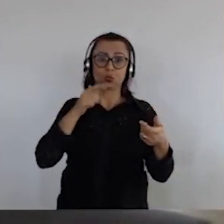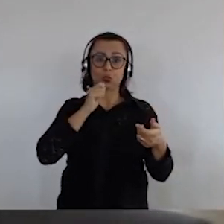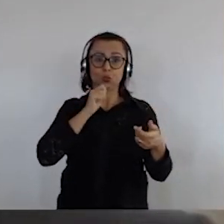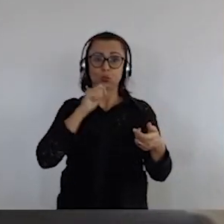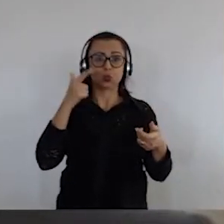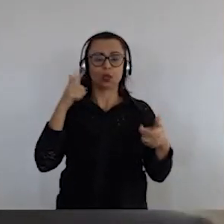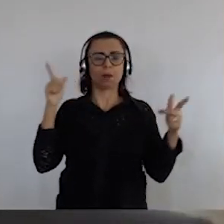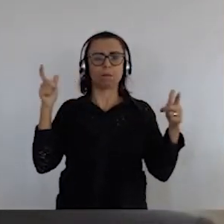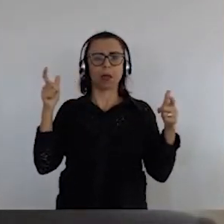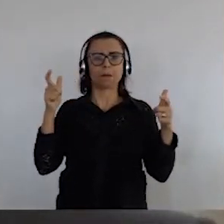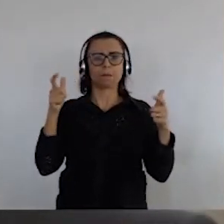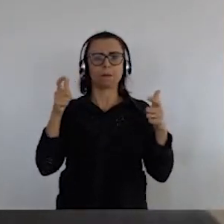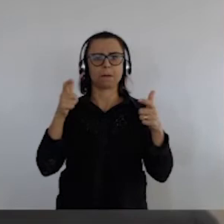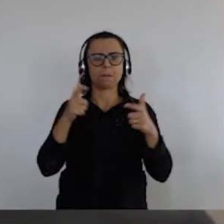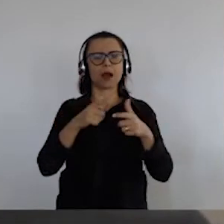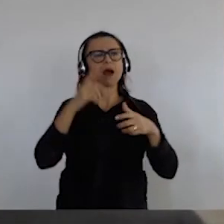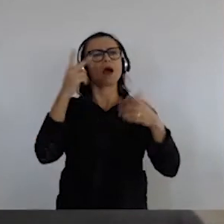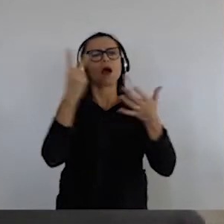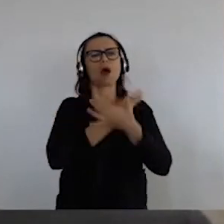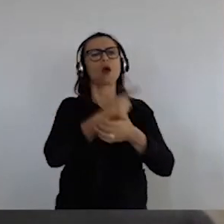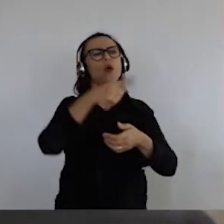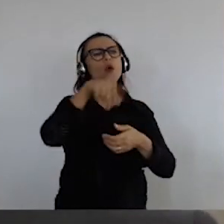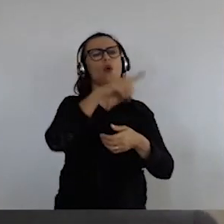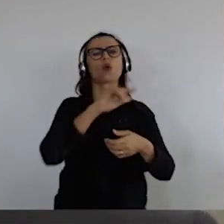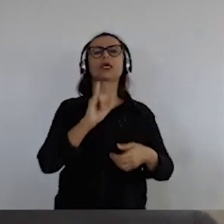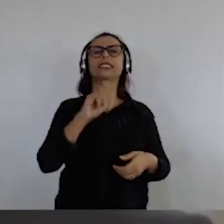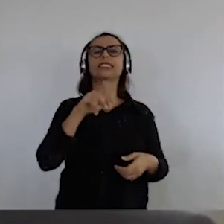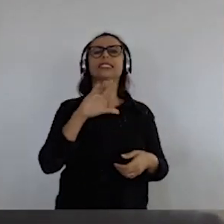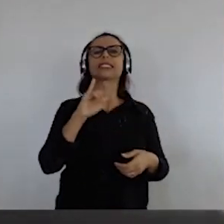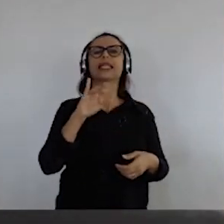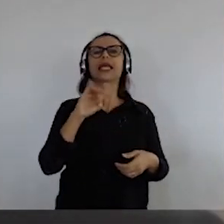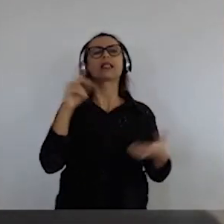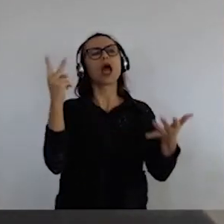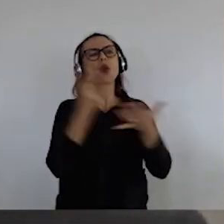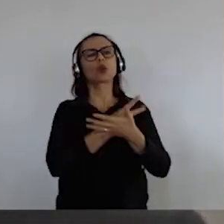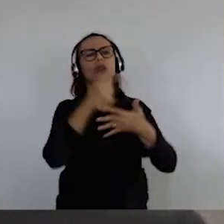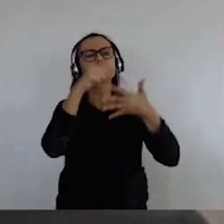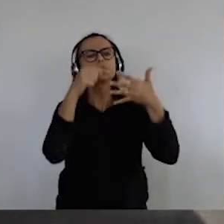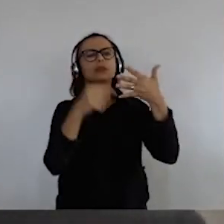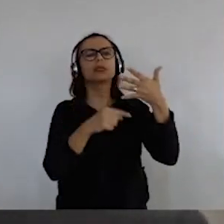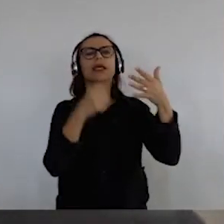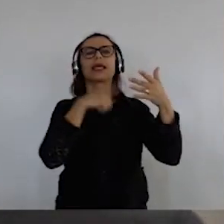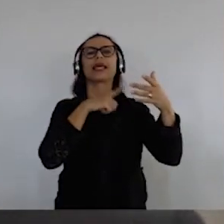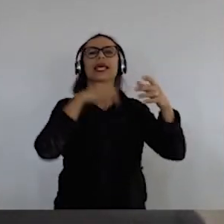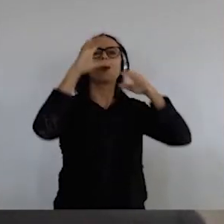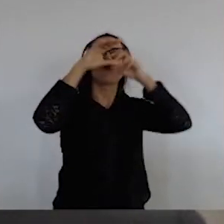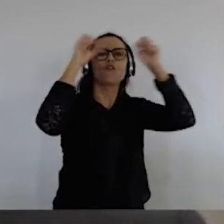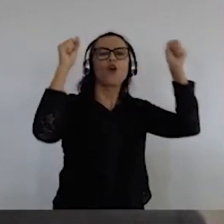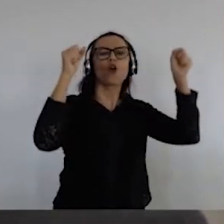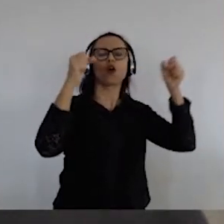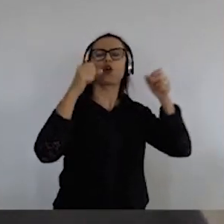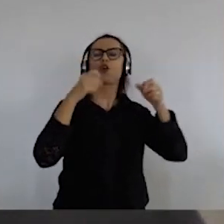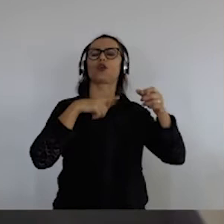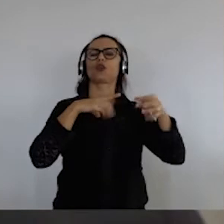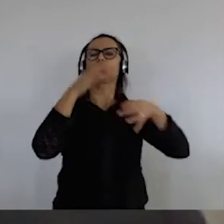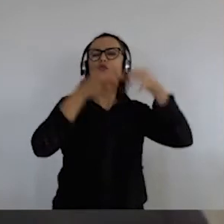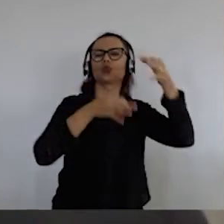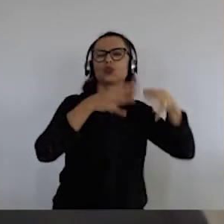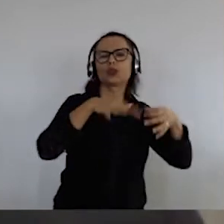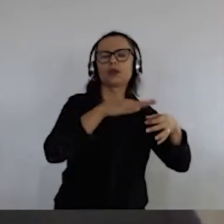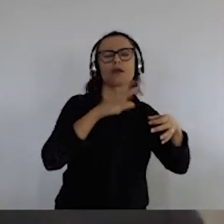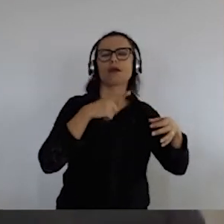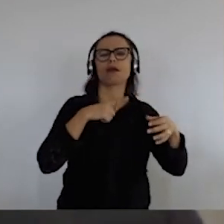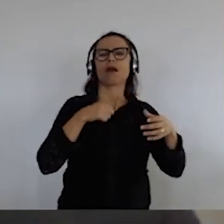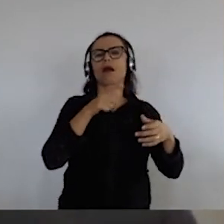mais incidentes nos fóruns, incidentes nos tribunais. Os incidentes eles passaram a se concentrar na área